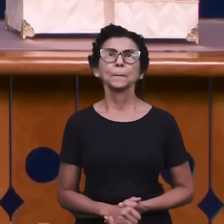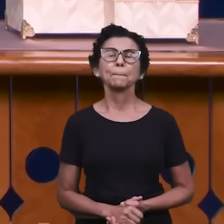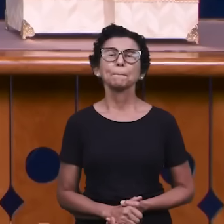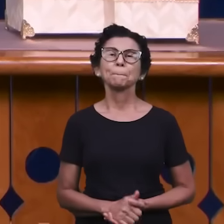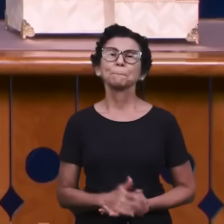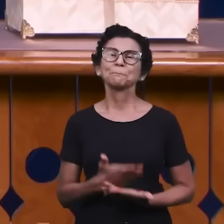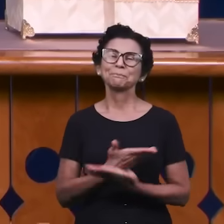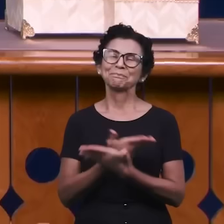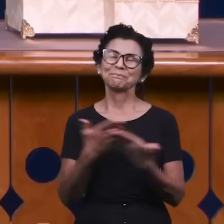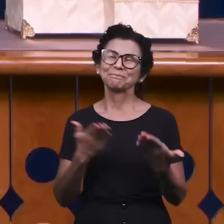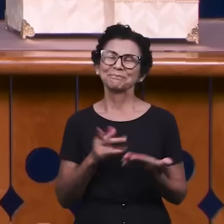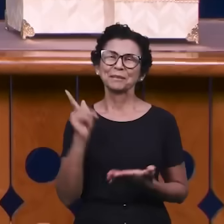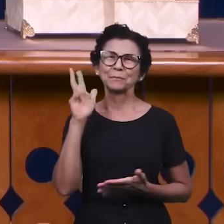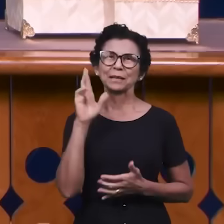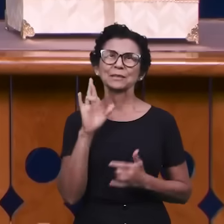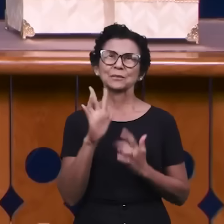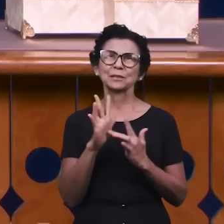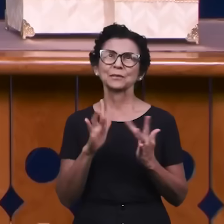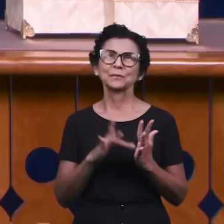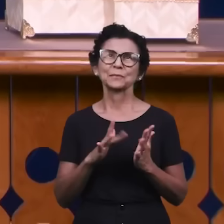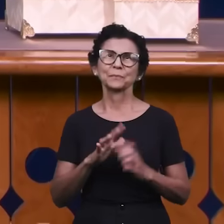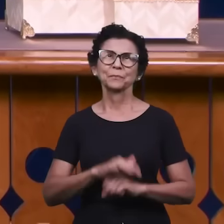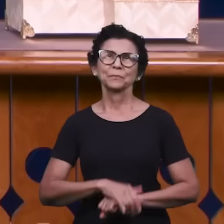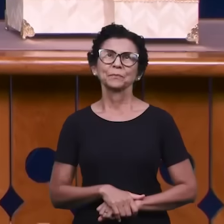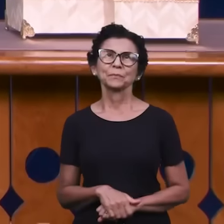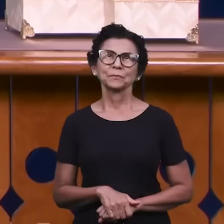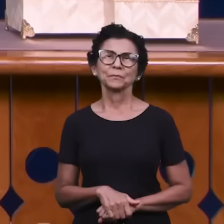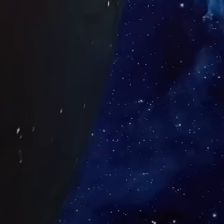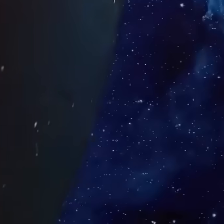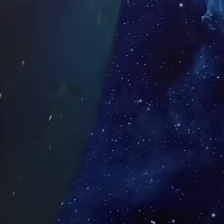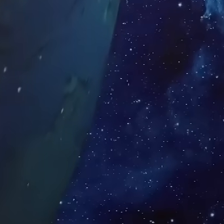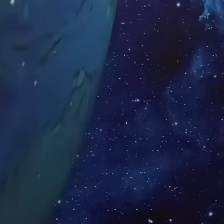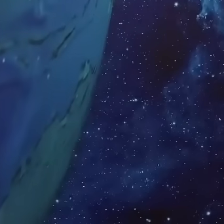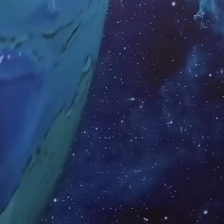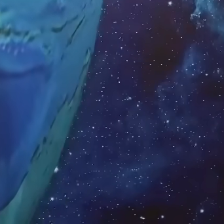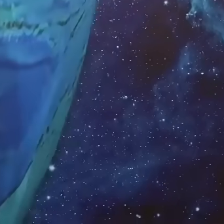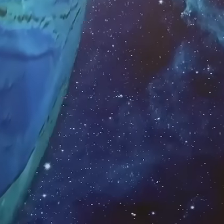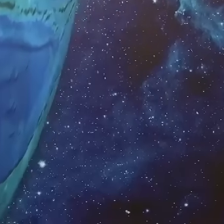nosso culto. A todos, a paz do Senhor Jesus.